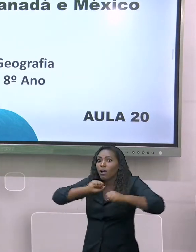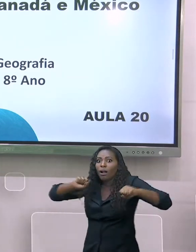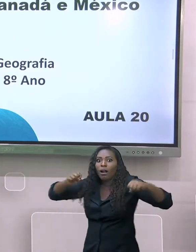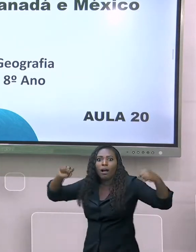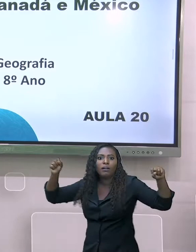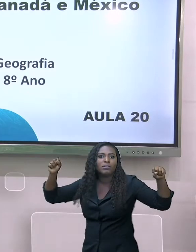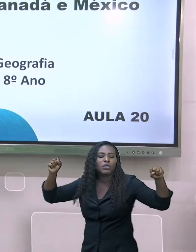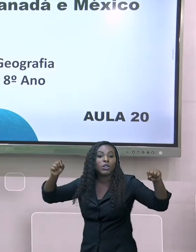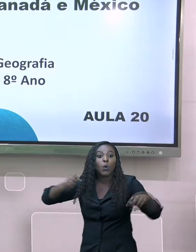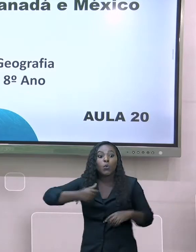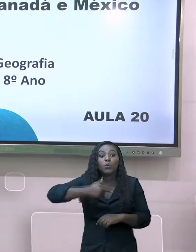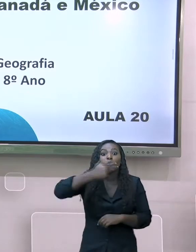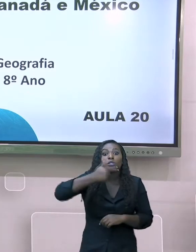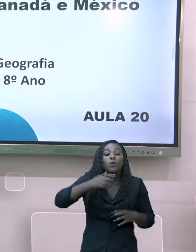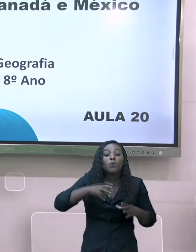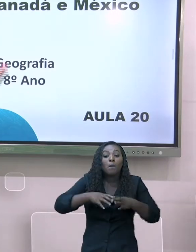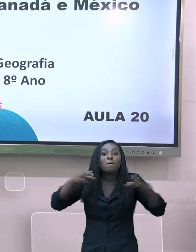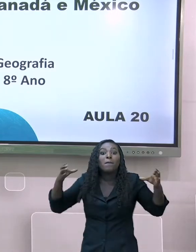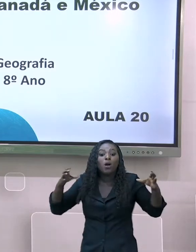do mundo.